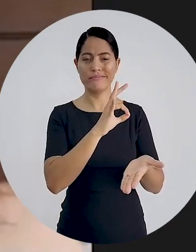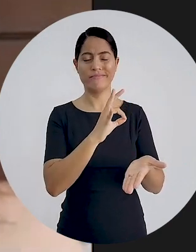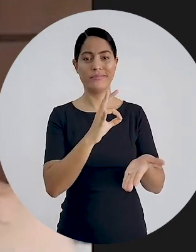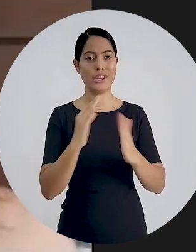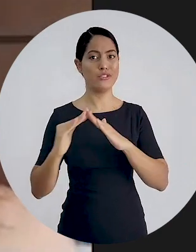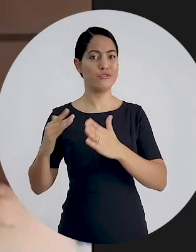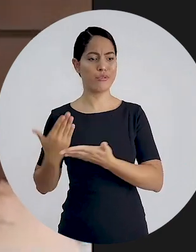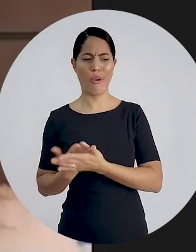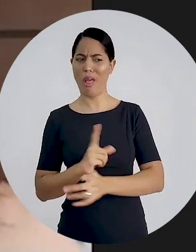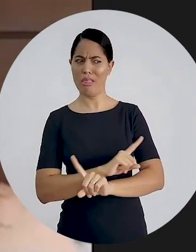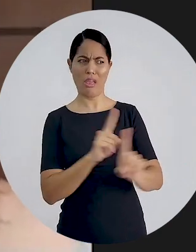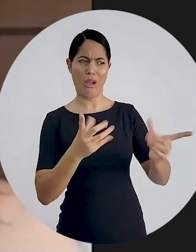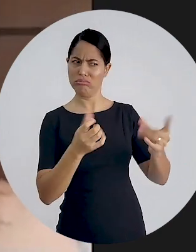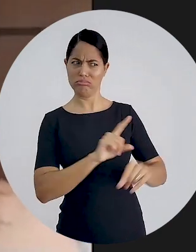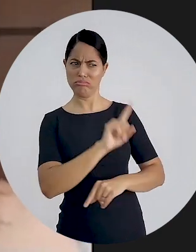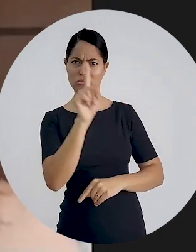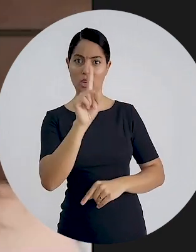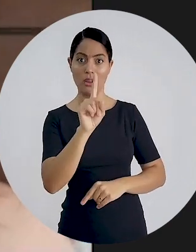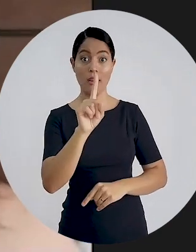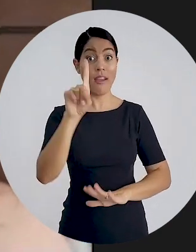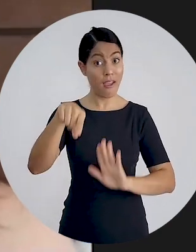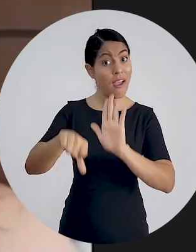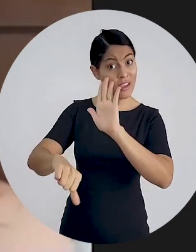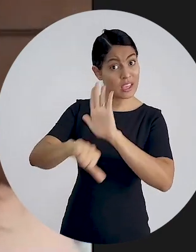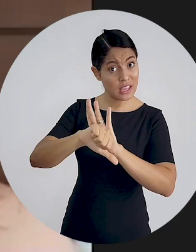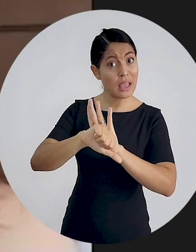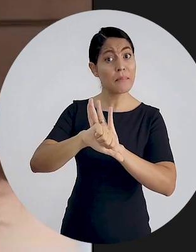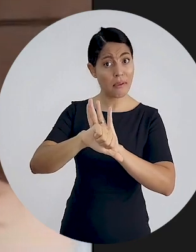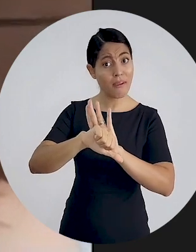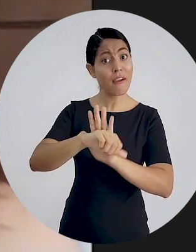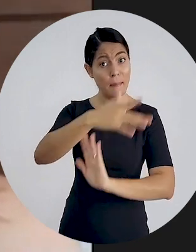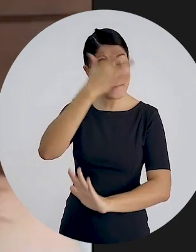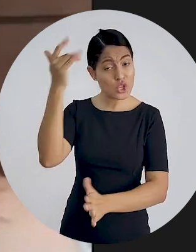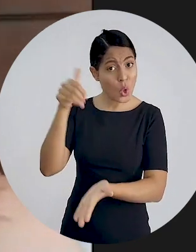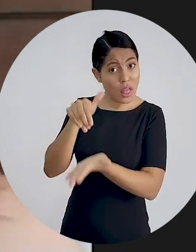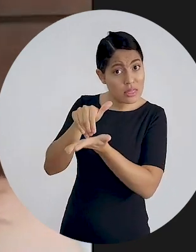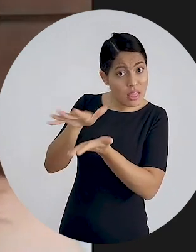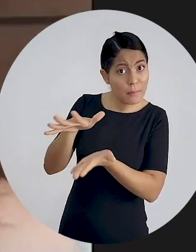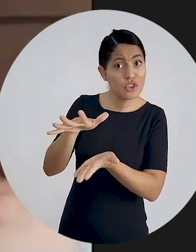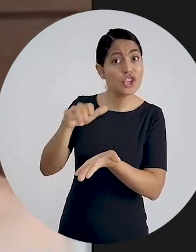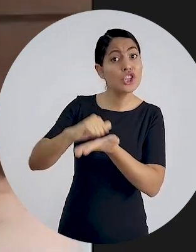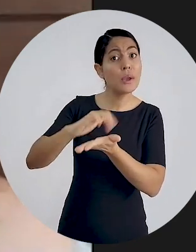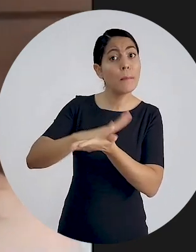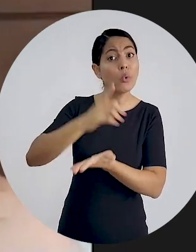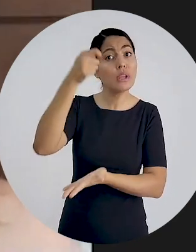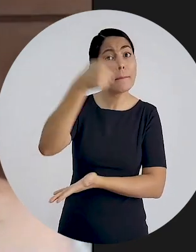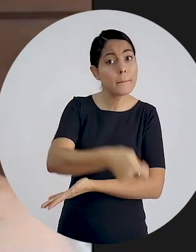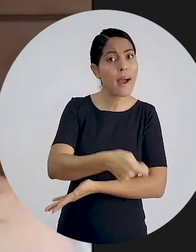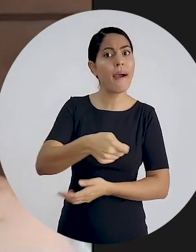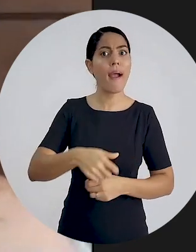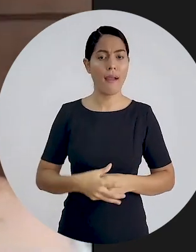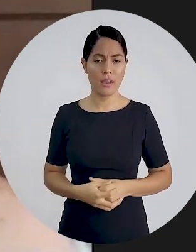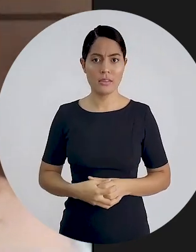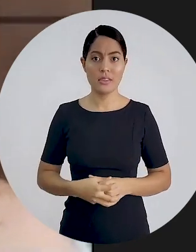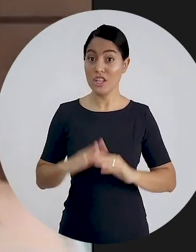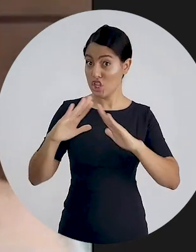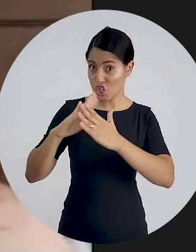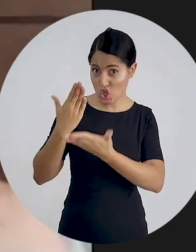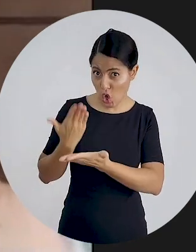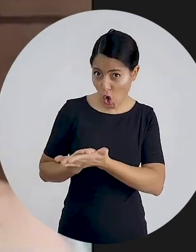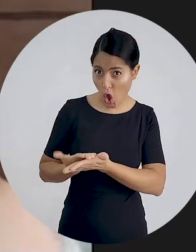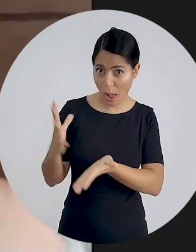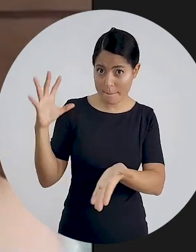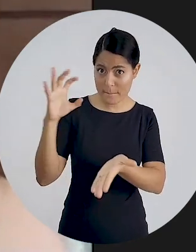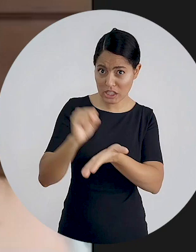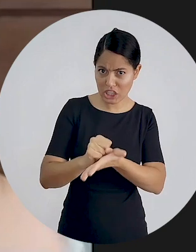crime. A pessoa pode ser demitida e ainda pagar multa. Ela pode perder o cargo e ainda pagar multa. A escola não